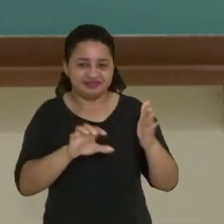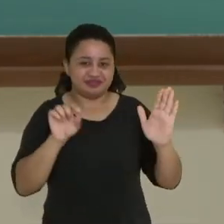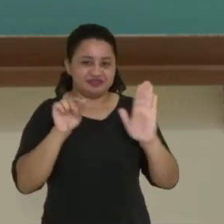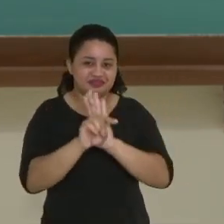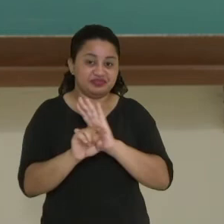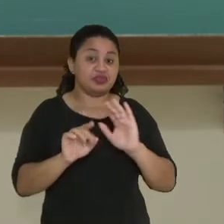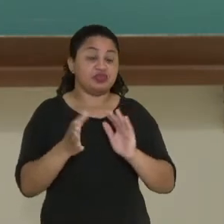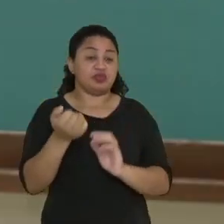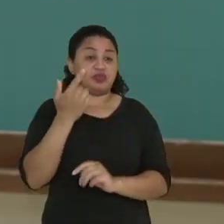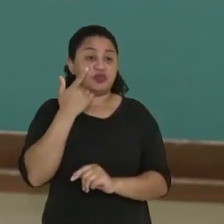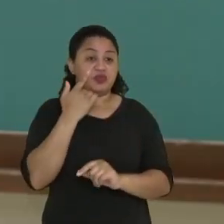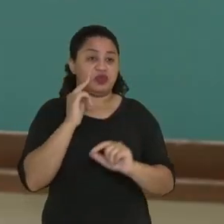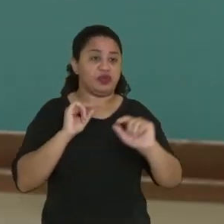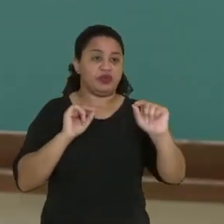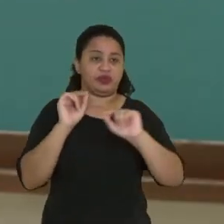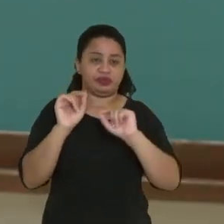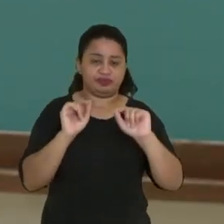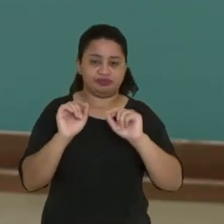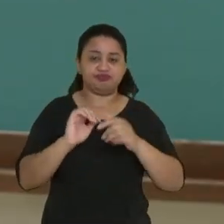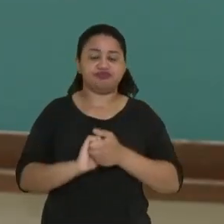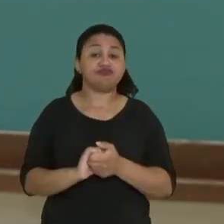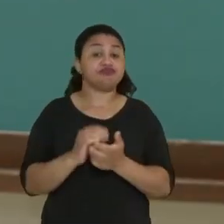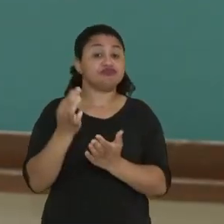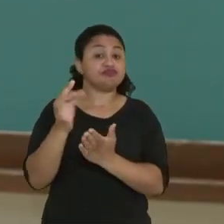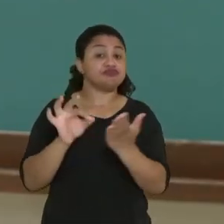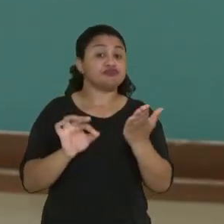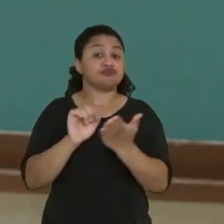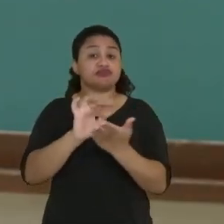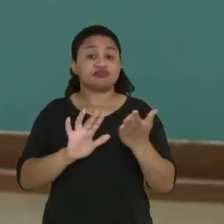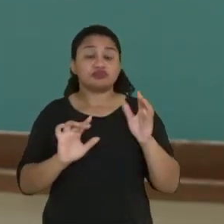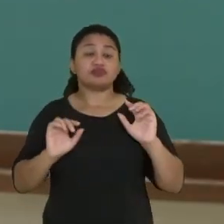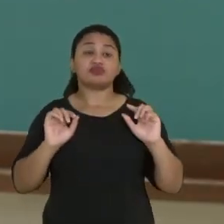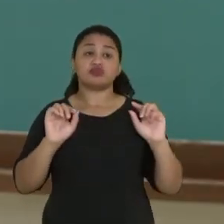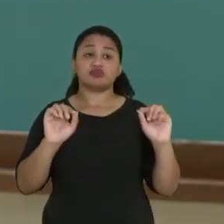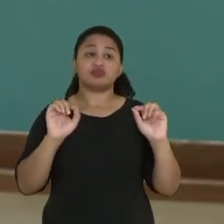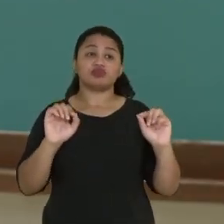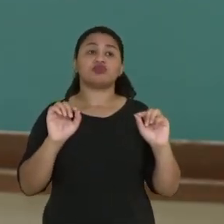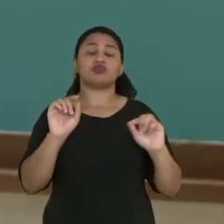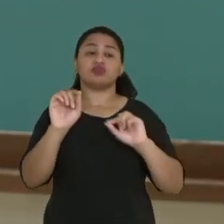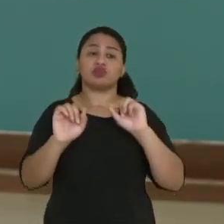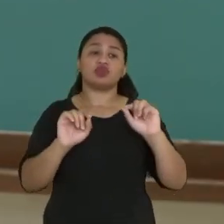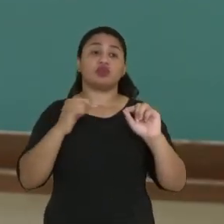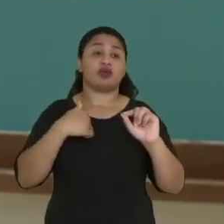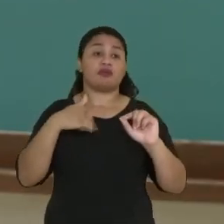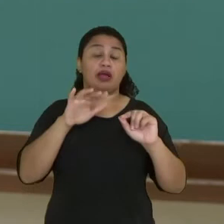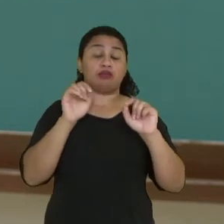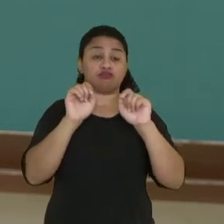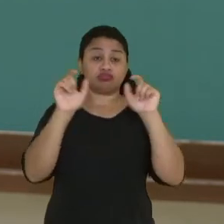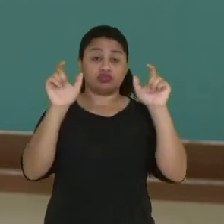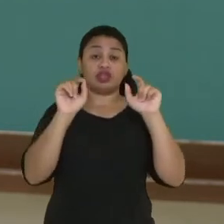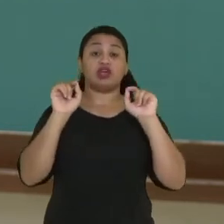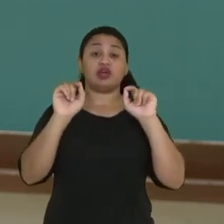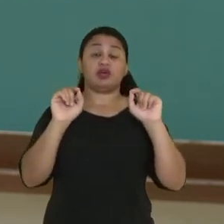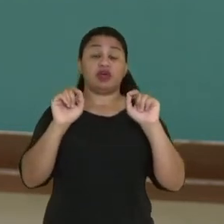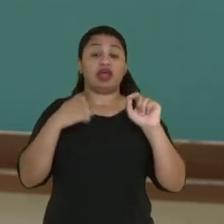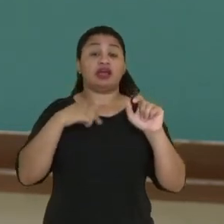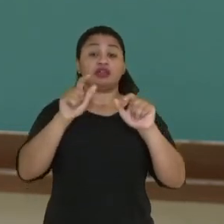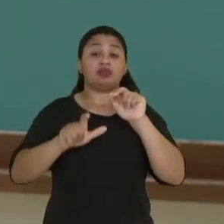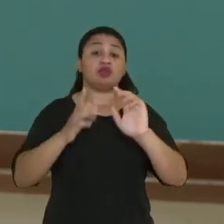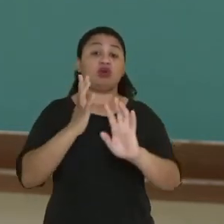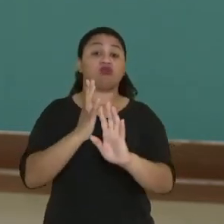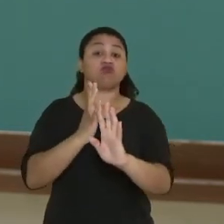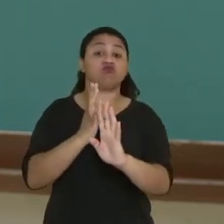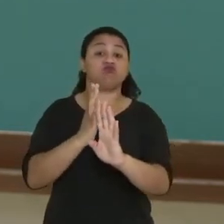tá? Vamos lá. Olha lá, então nós tivemos aqui, né? O que mais chama a atenção é o fato das pessoas